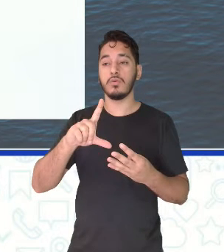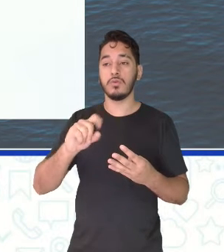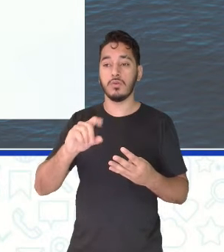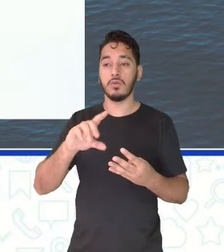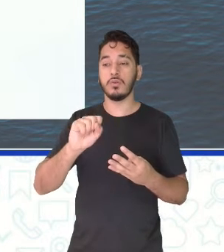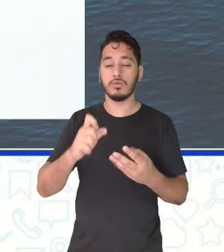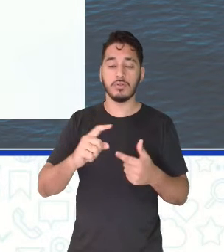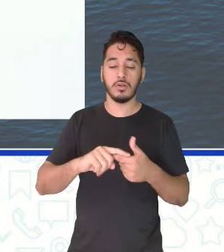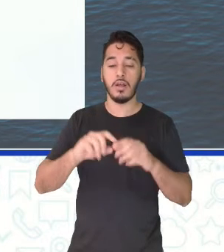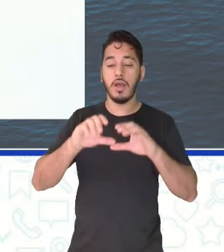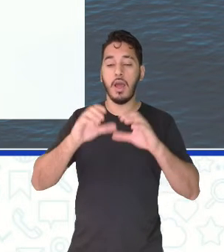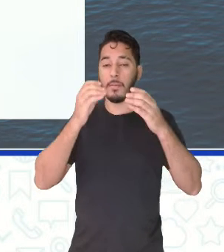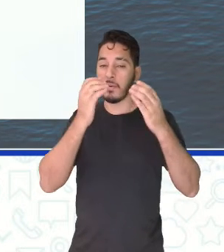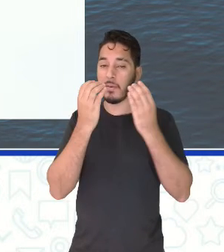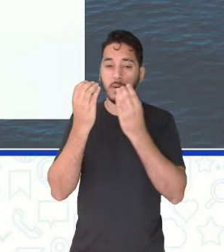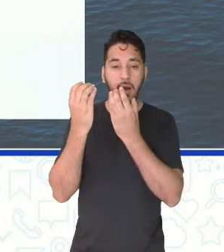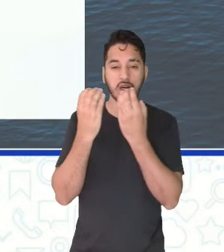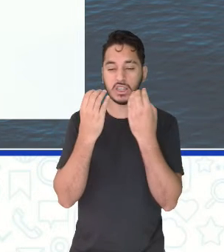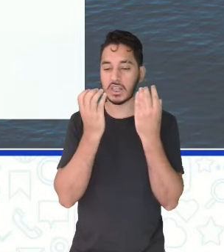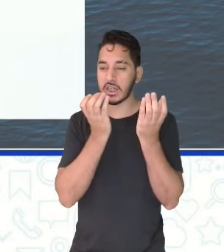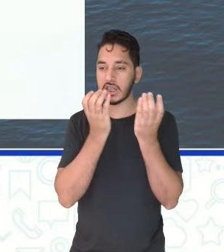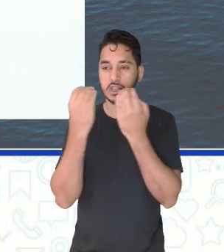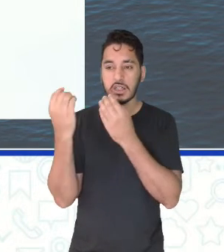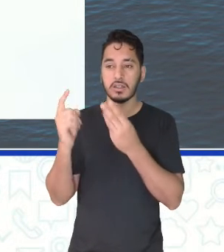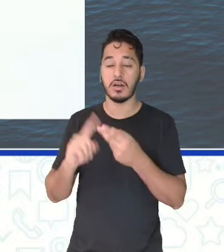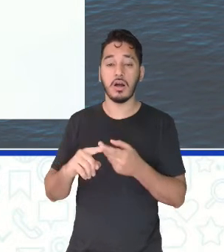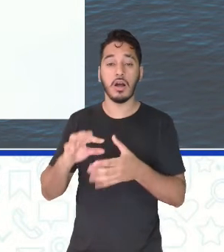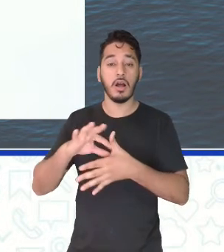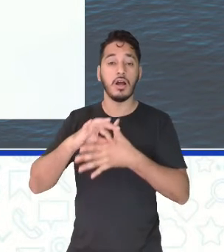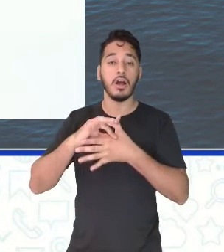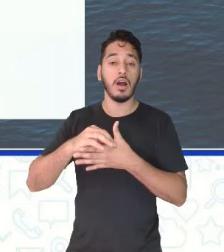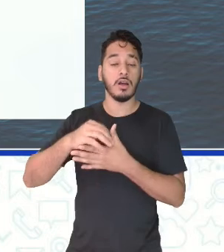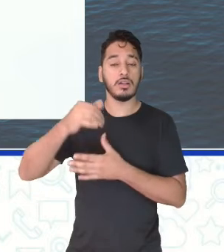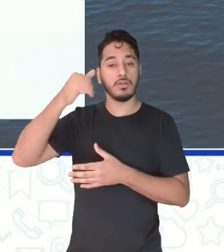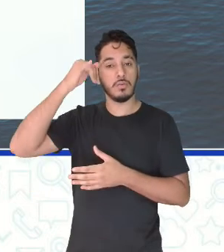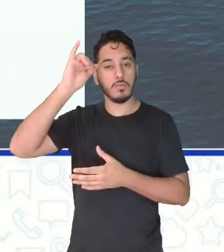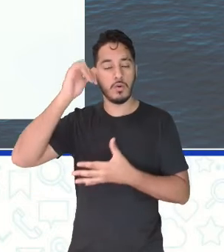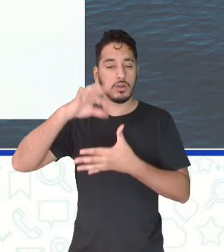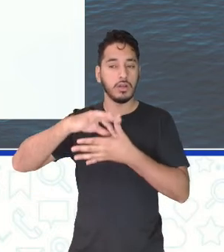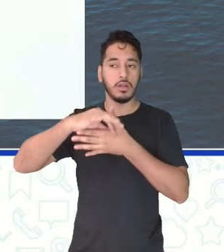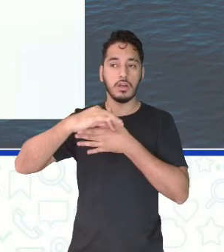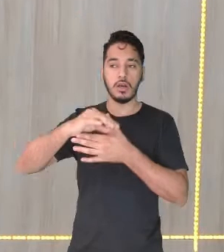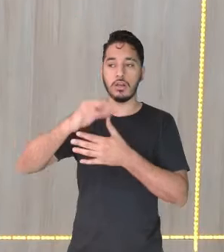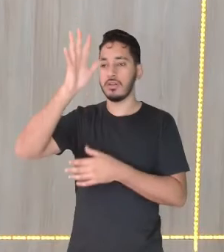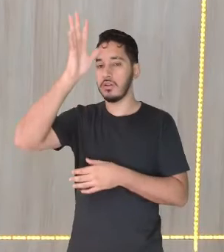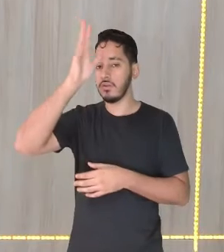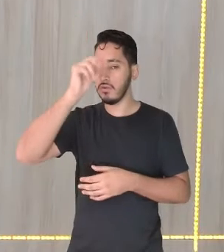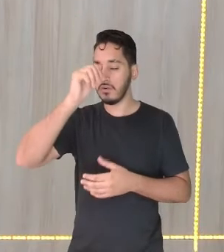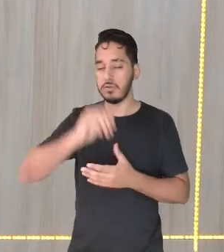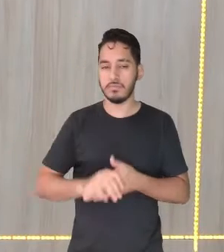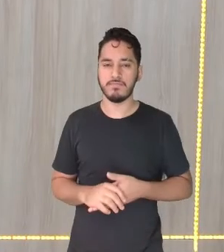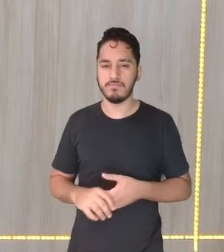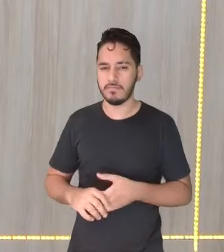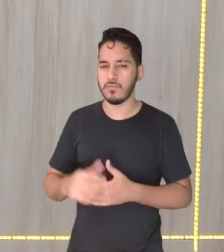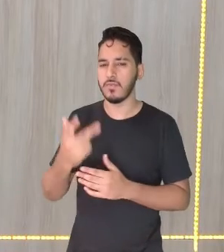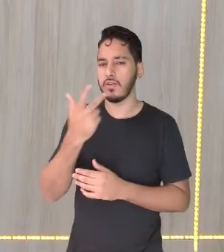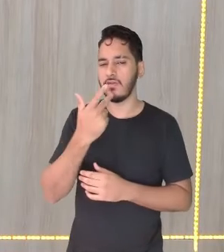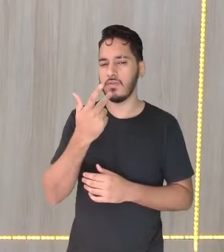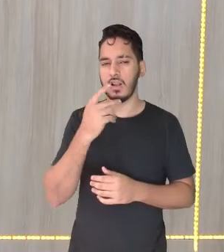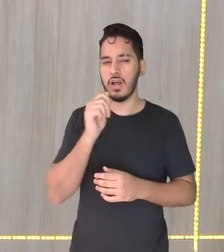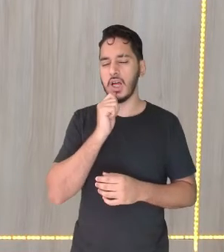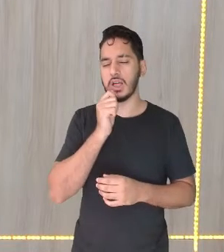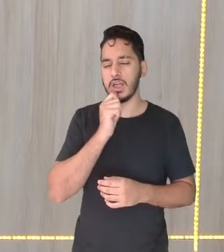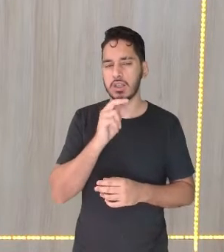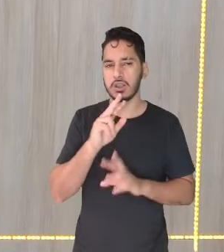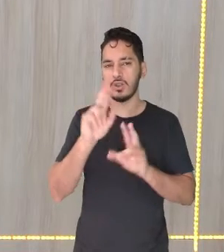carne bovina e carne de frango. Para vocês terem ideia, meus alunos, a gente vai tocar nesse ponto ainda, né,